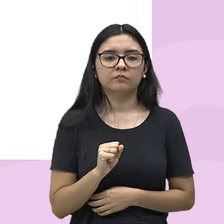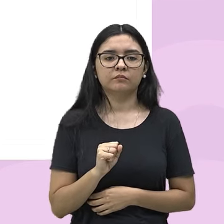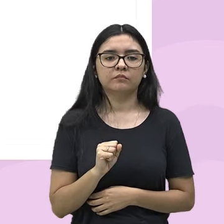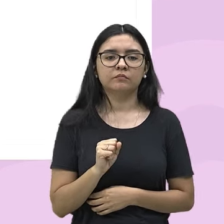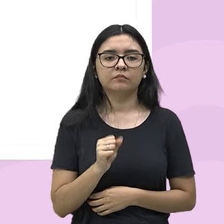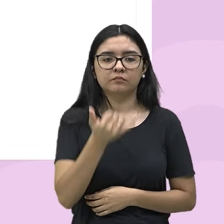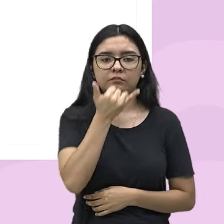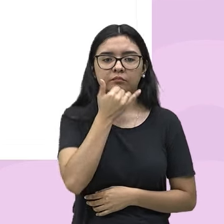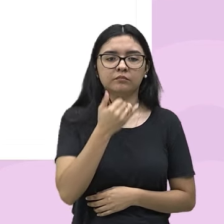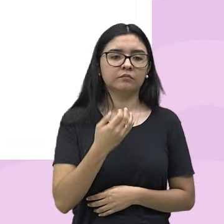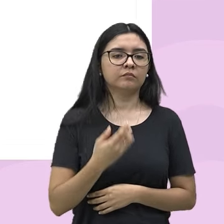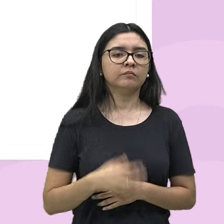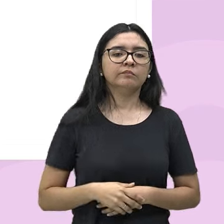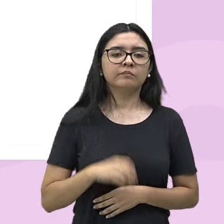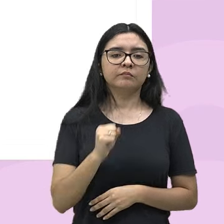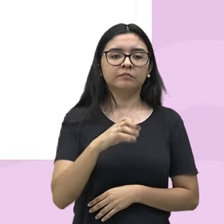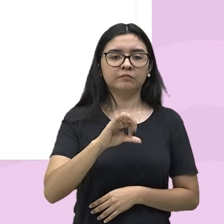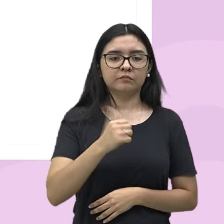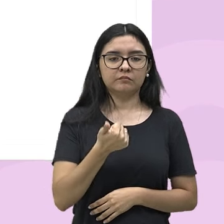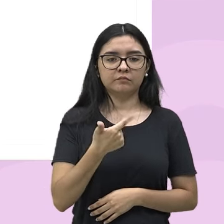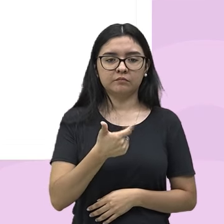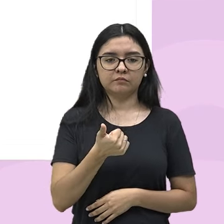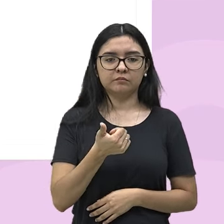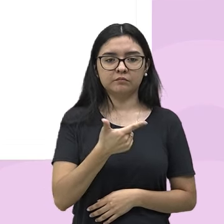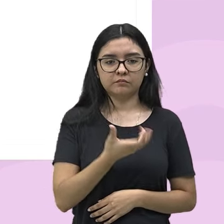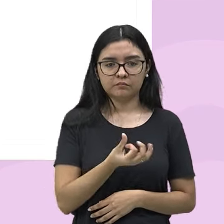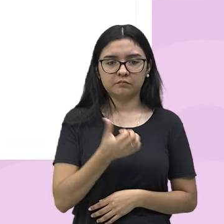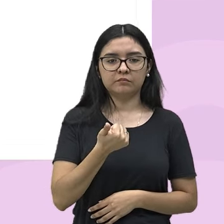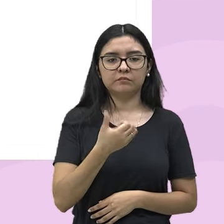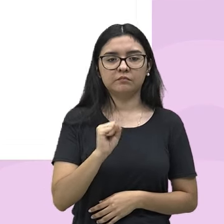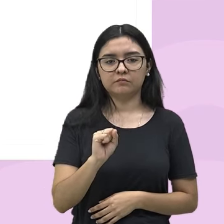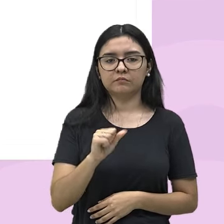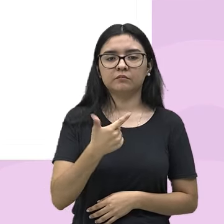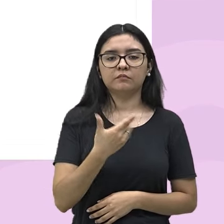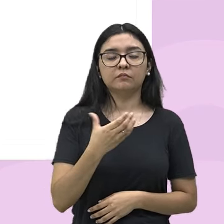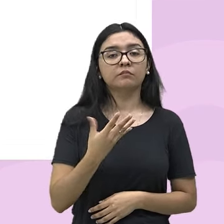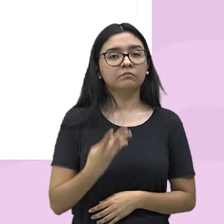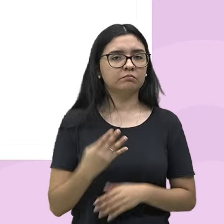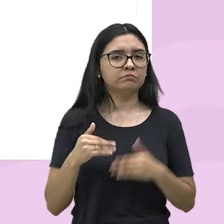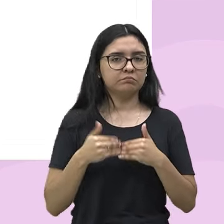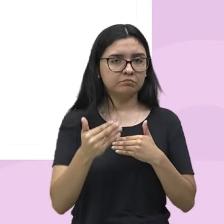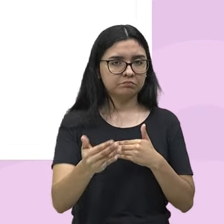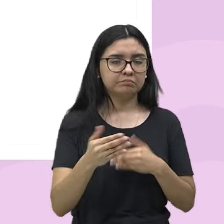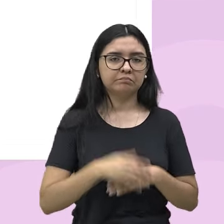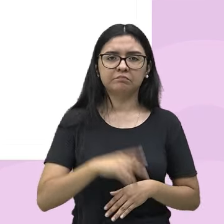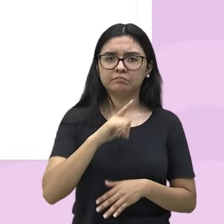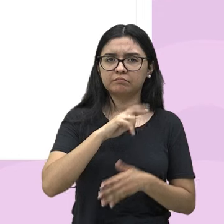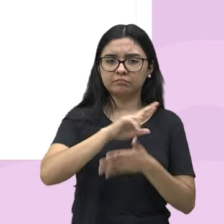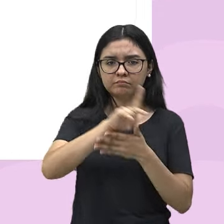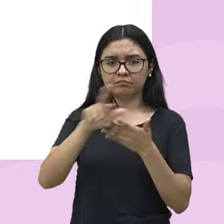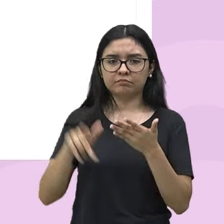por 4, por 6, por 8, por 9, por 12, 16, 18. Bom, ele é divisível até pelo